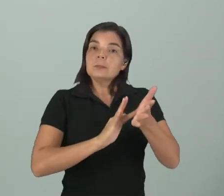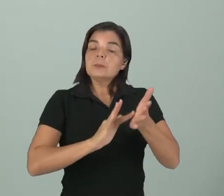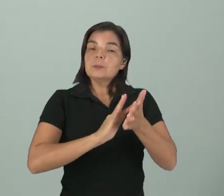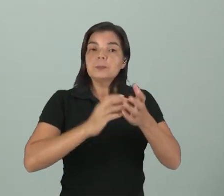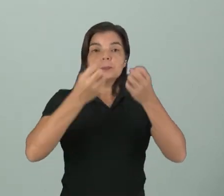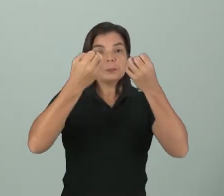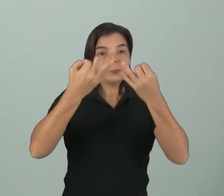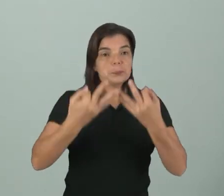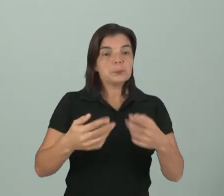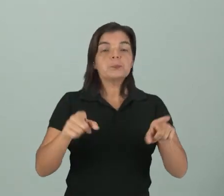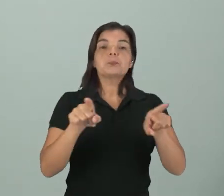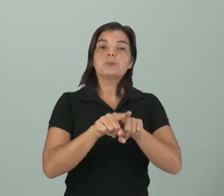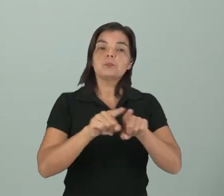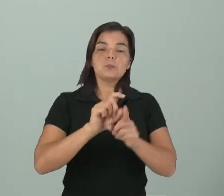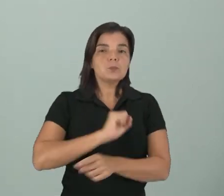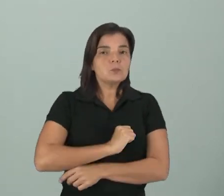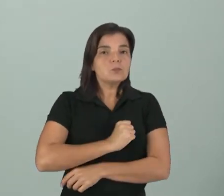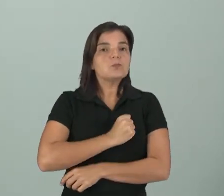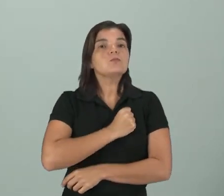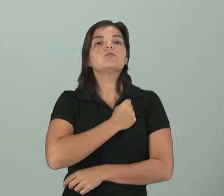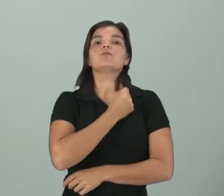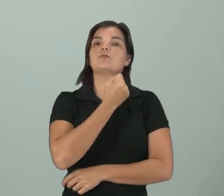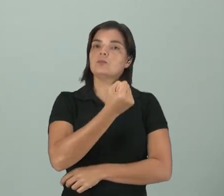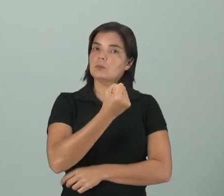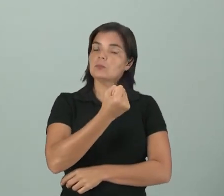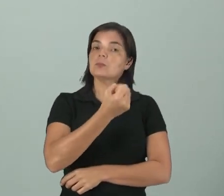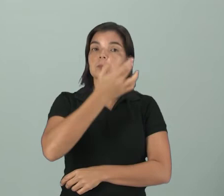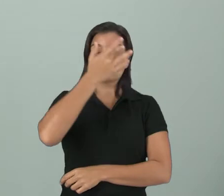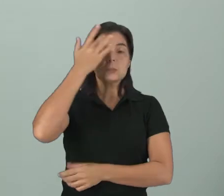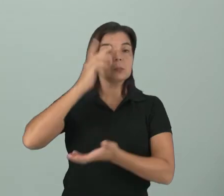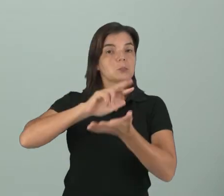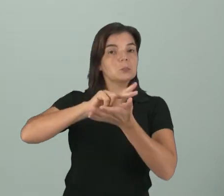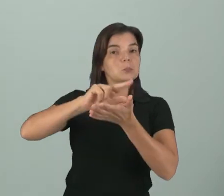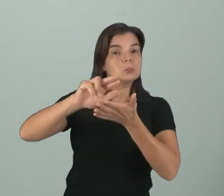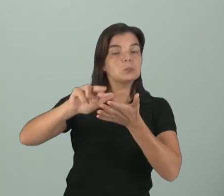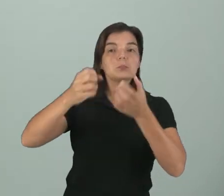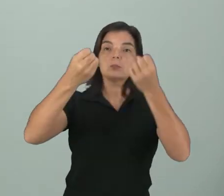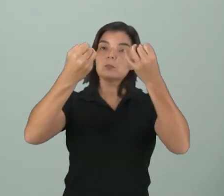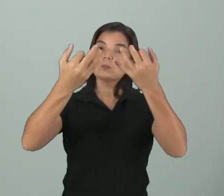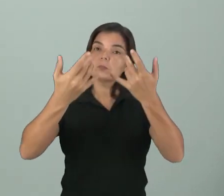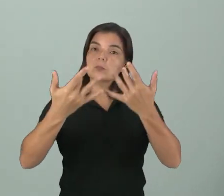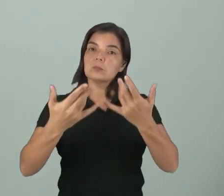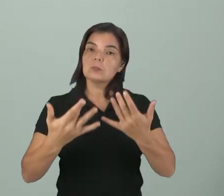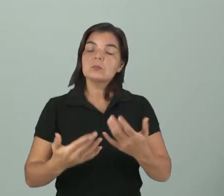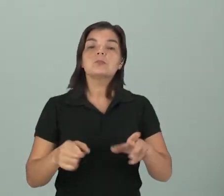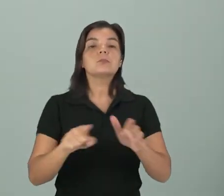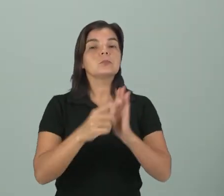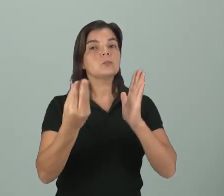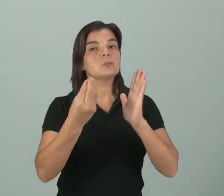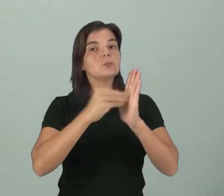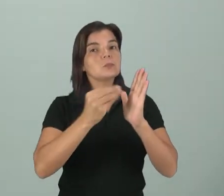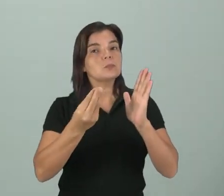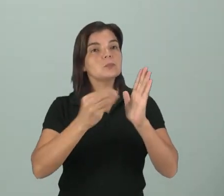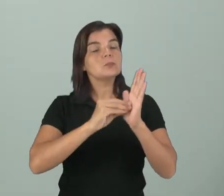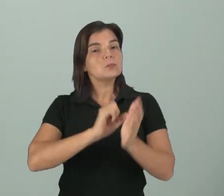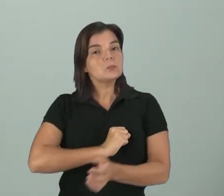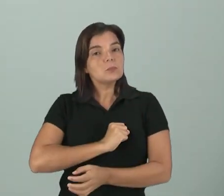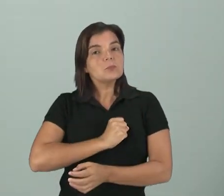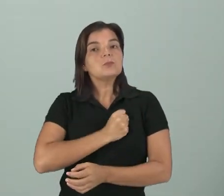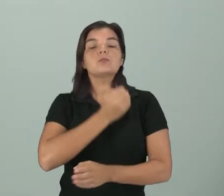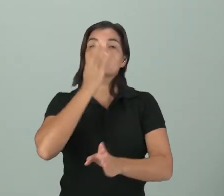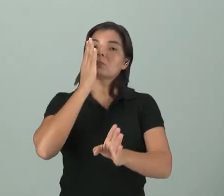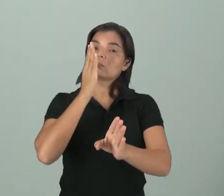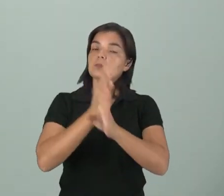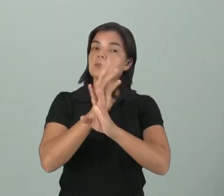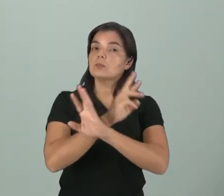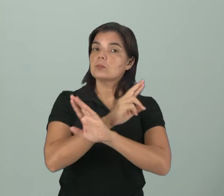comentar o discurso de ódio reproduzido por milhares de pessoas que incitam o ódio, né, por